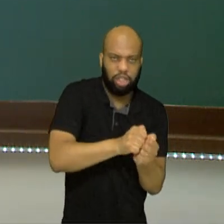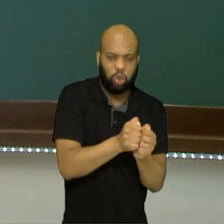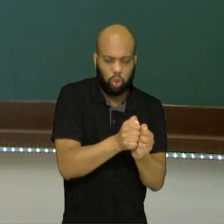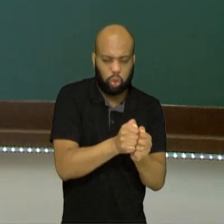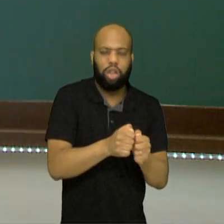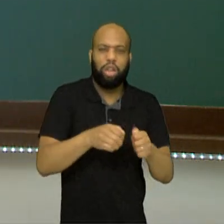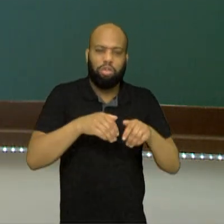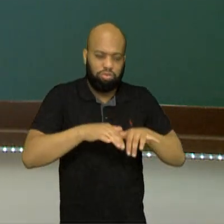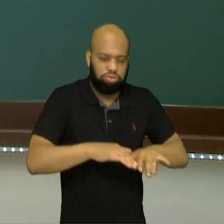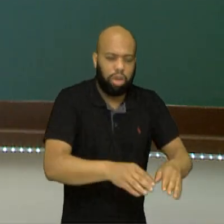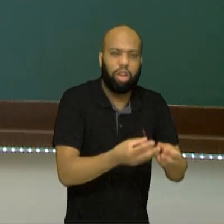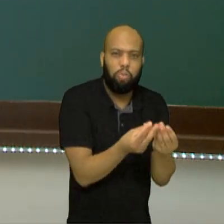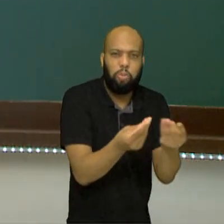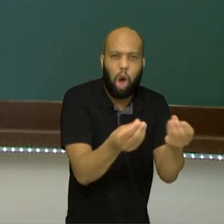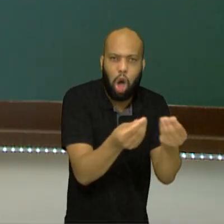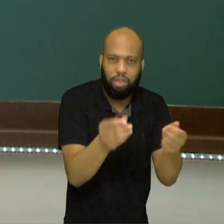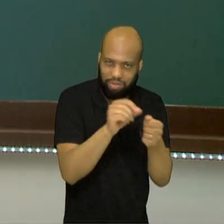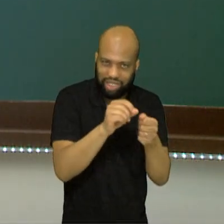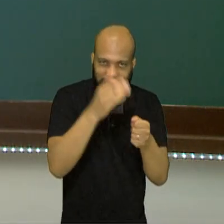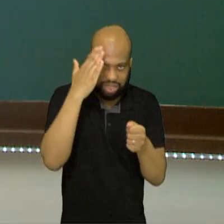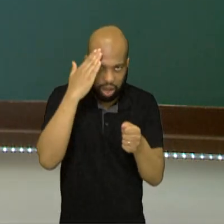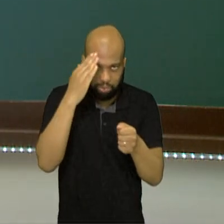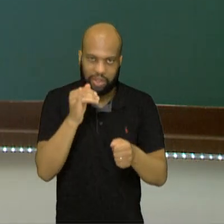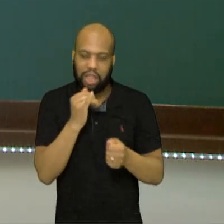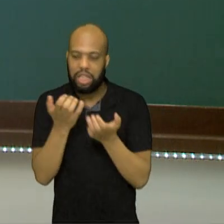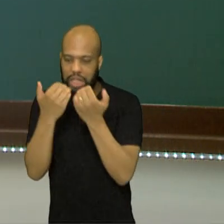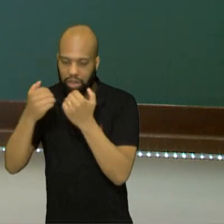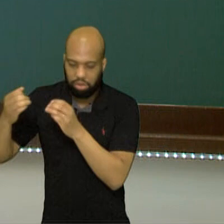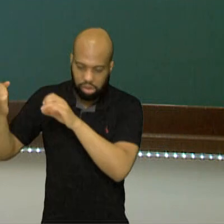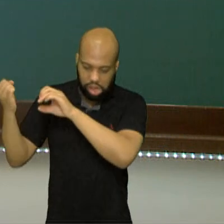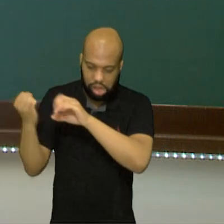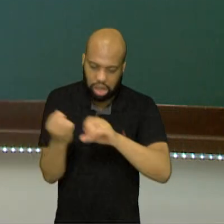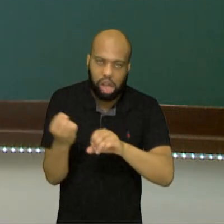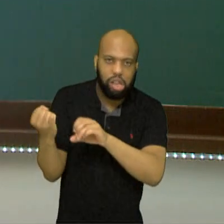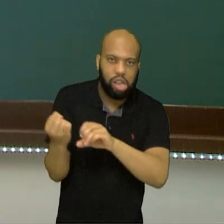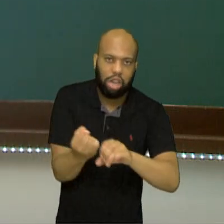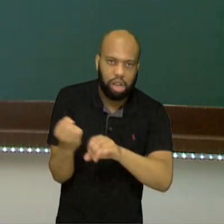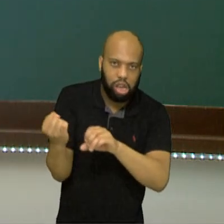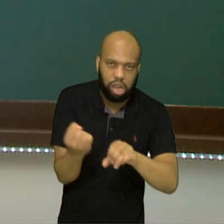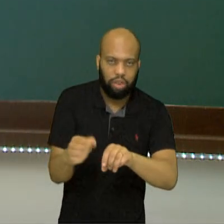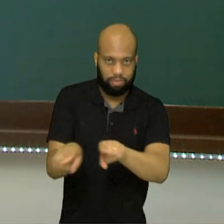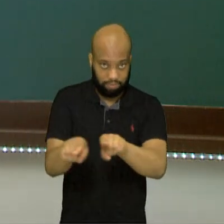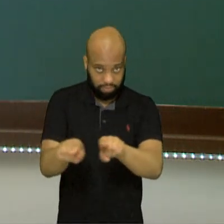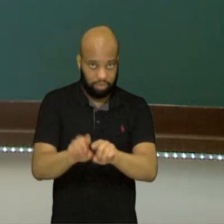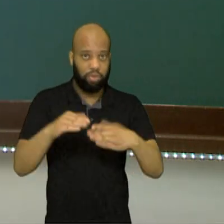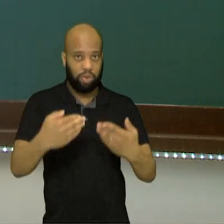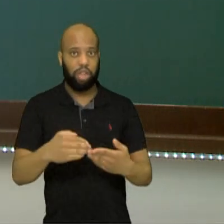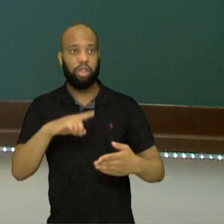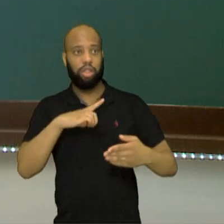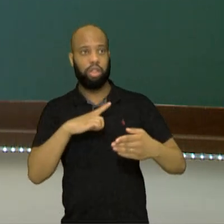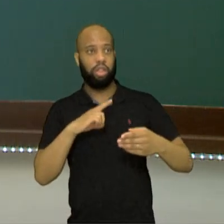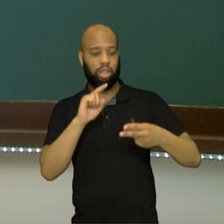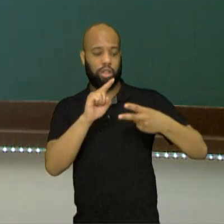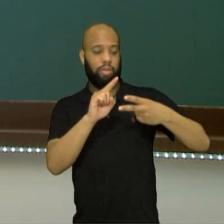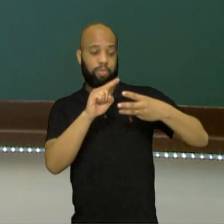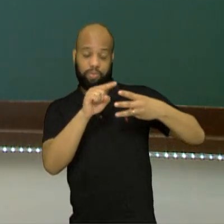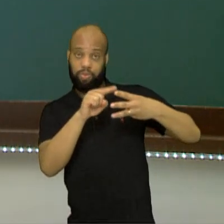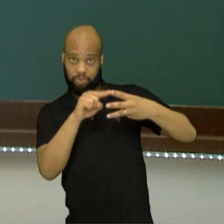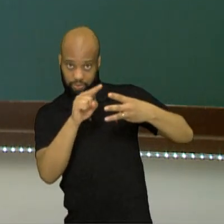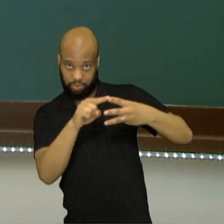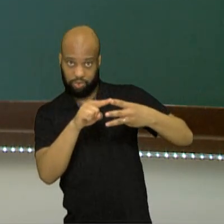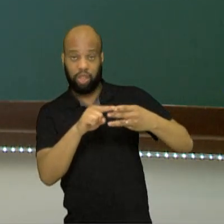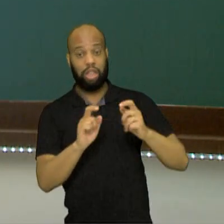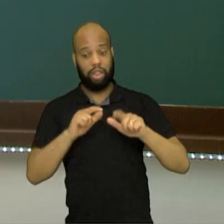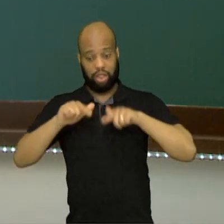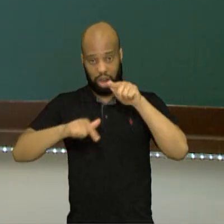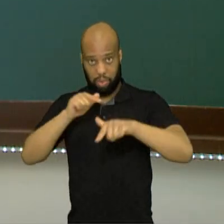servil, né? Eram as terras destinadas aos servos, né? E nelas os servos produziam o que era necessário para sua sobrevivência, devendo em troca cumprir uma série